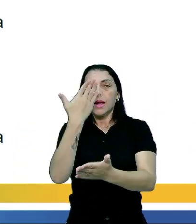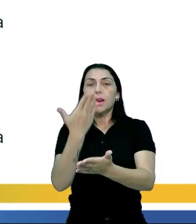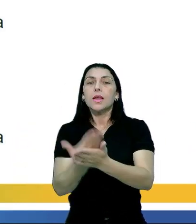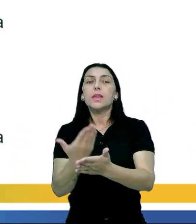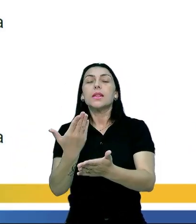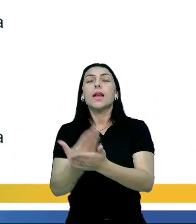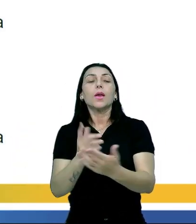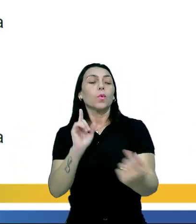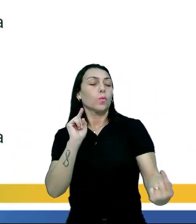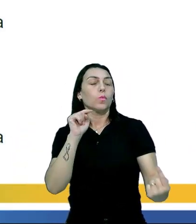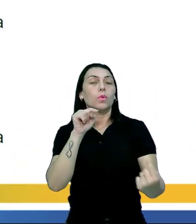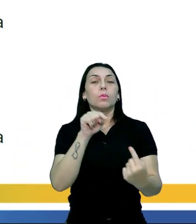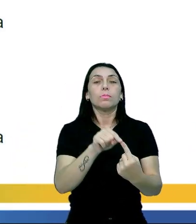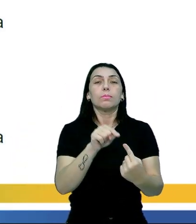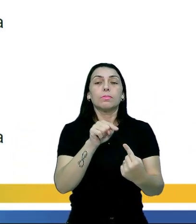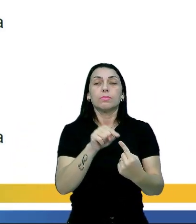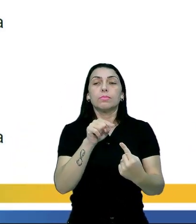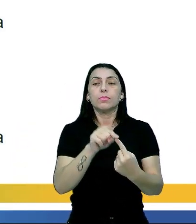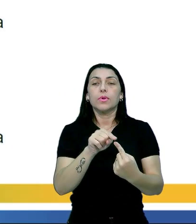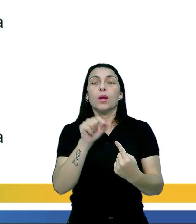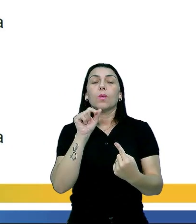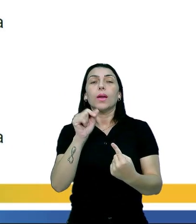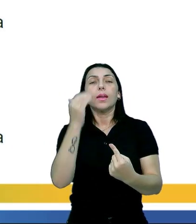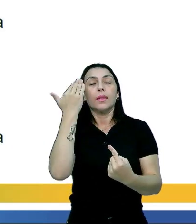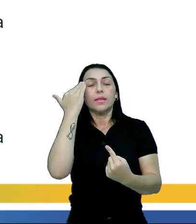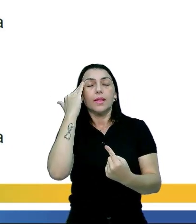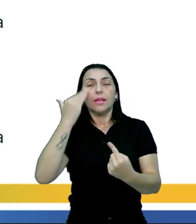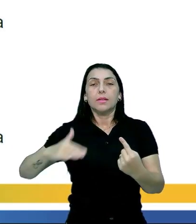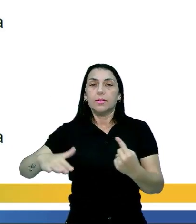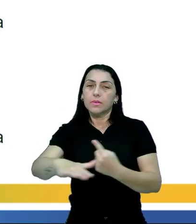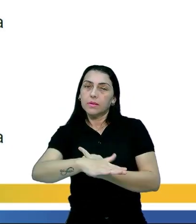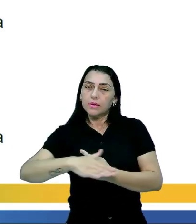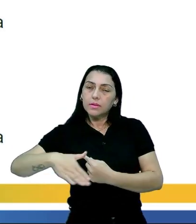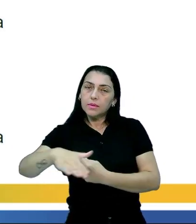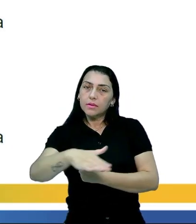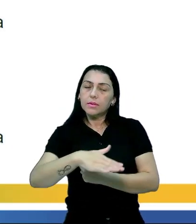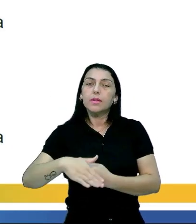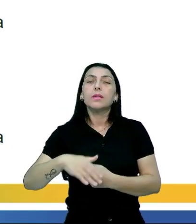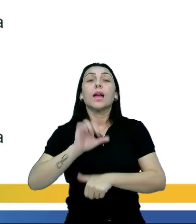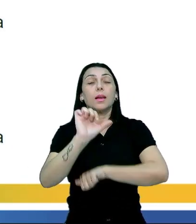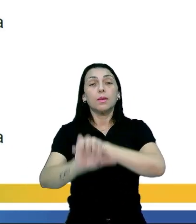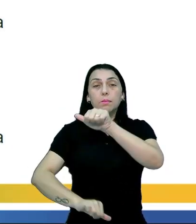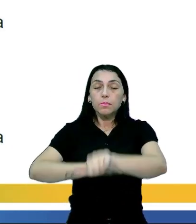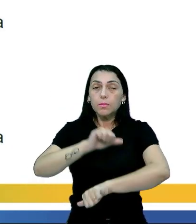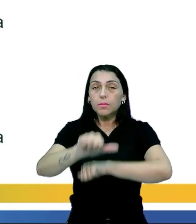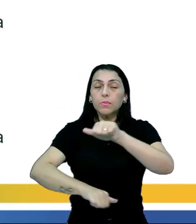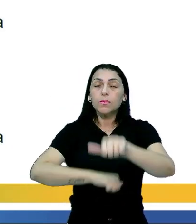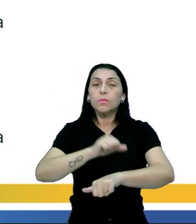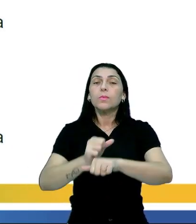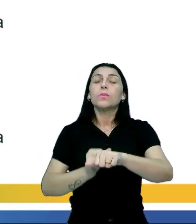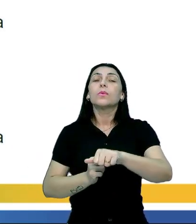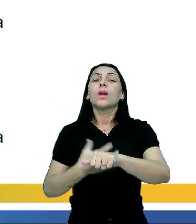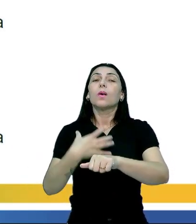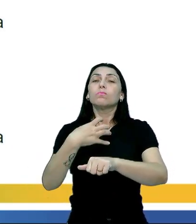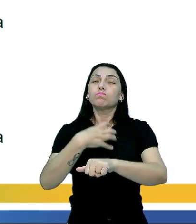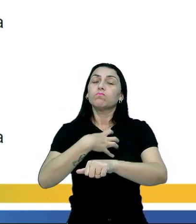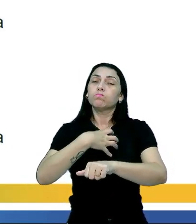seu propósito era compreender a sociedade e transformar seu modo de